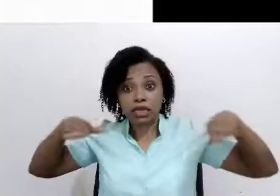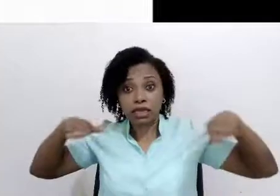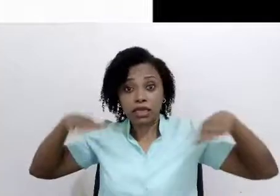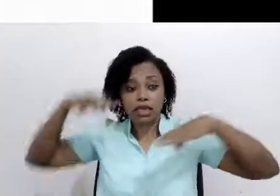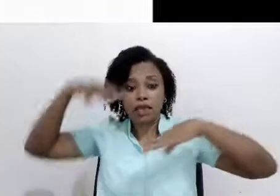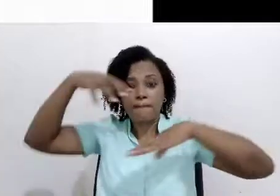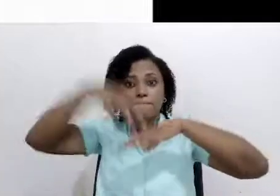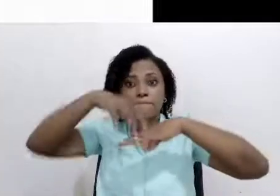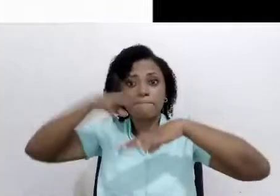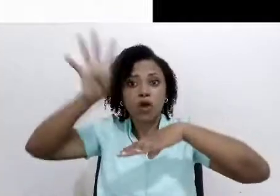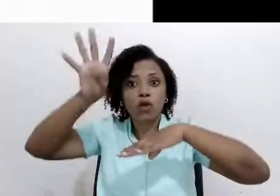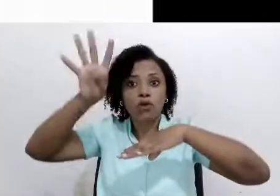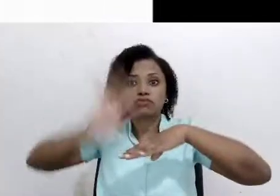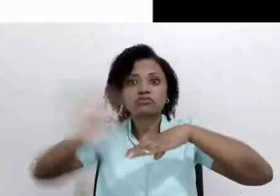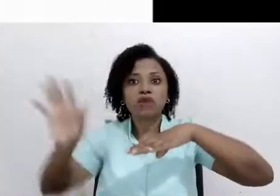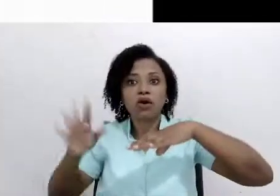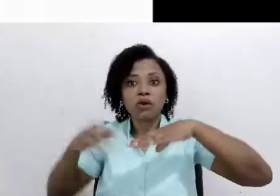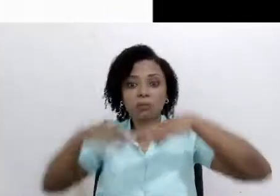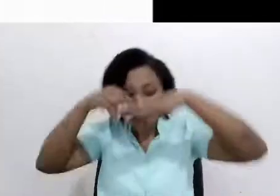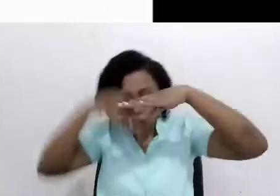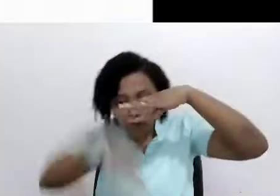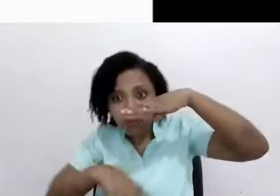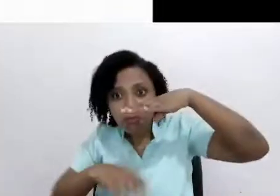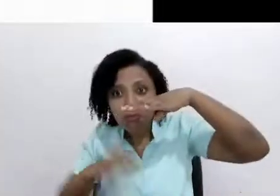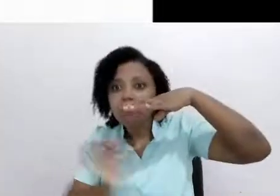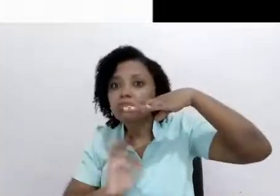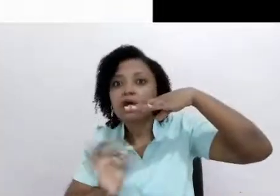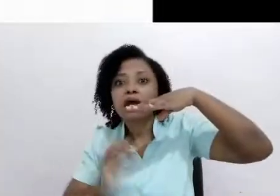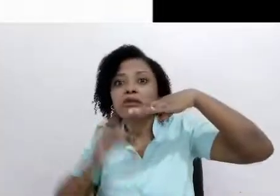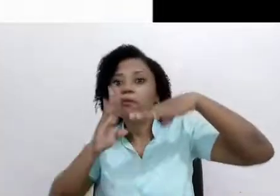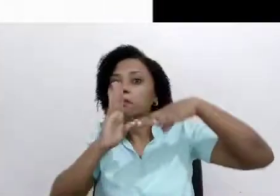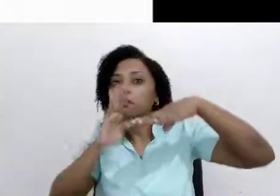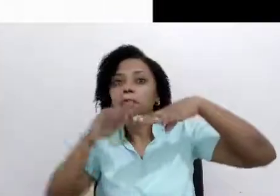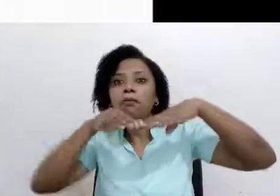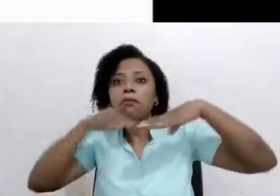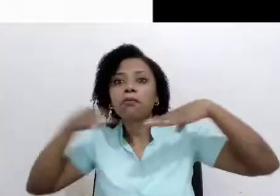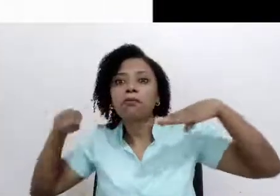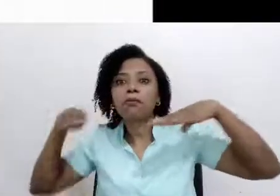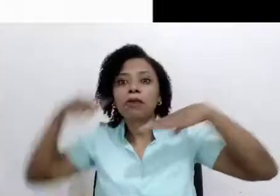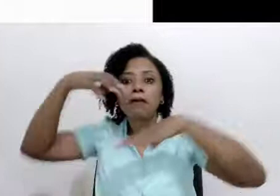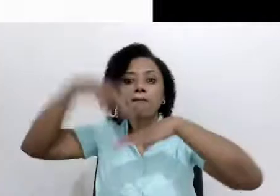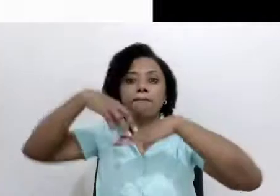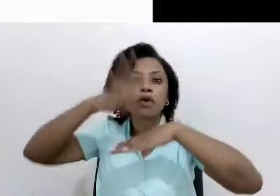para o mesmo lado e nem refrata para o meio seguinte,